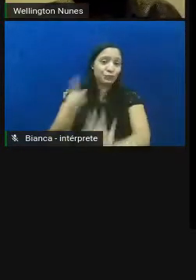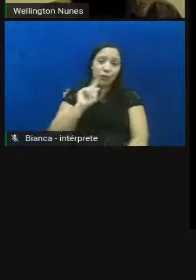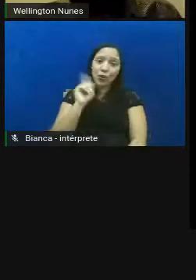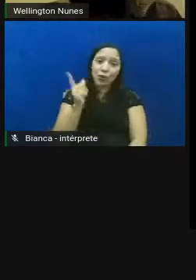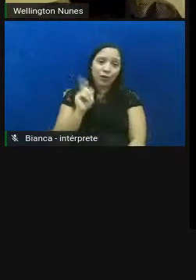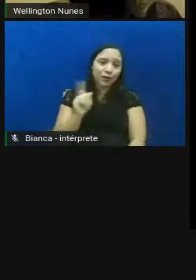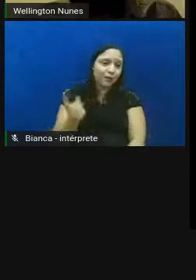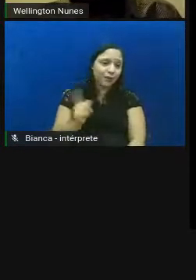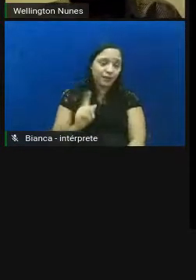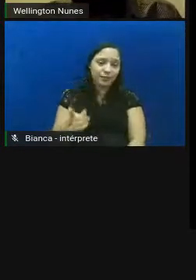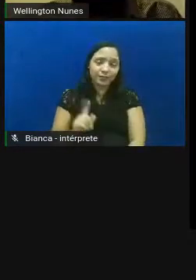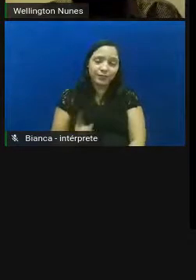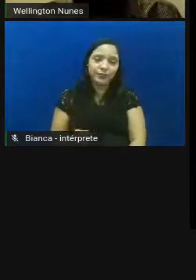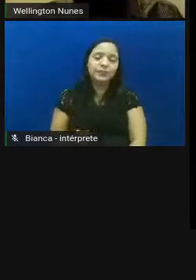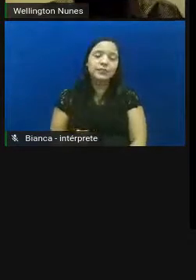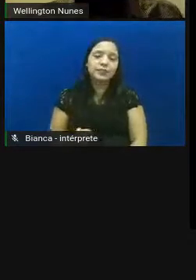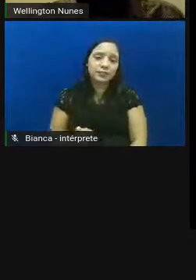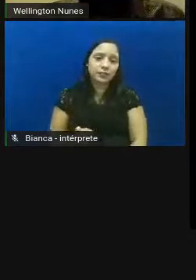de